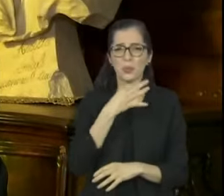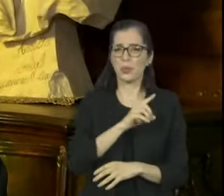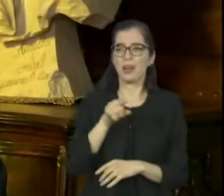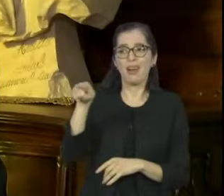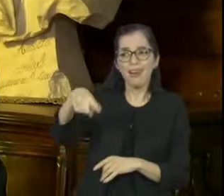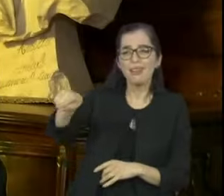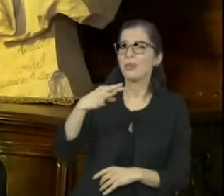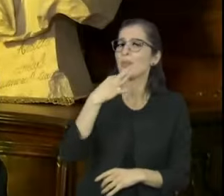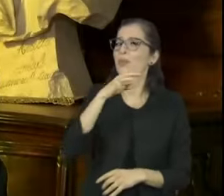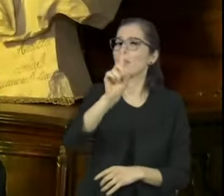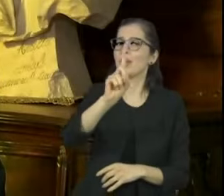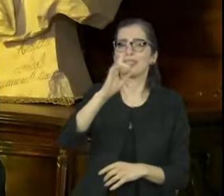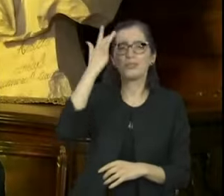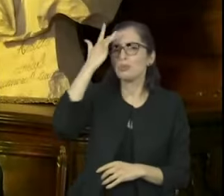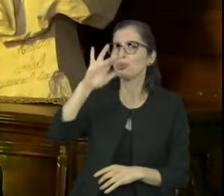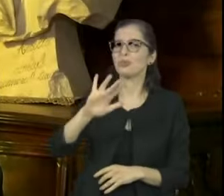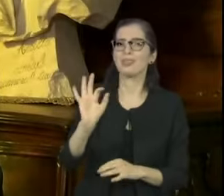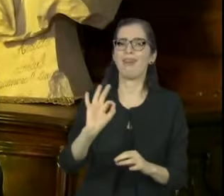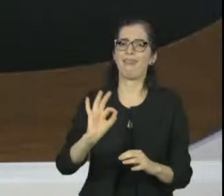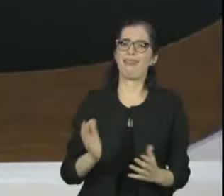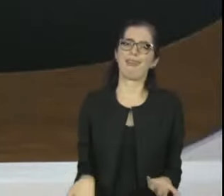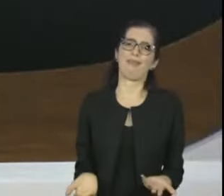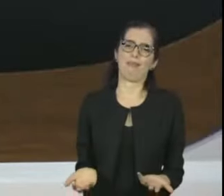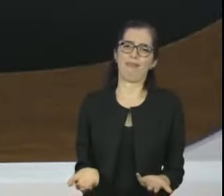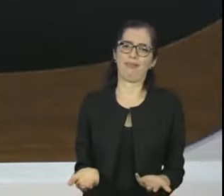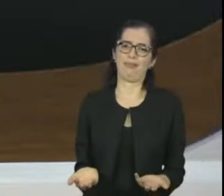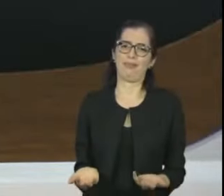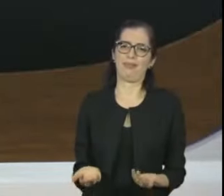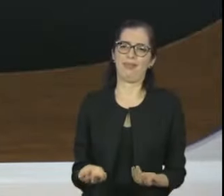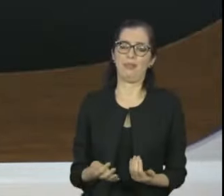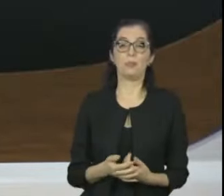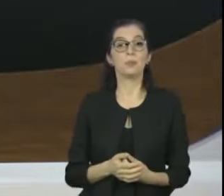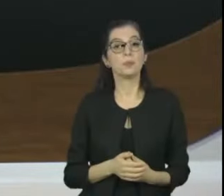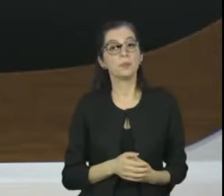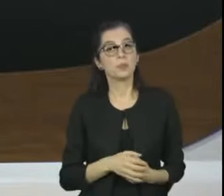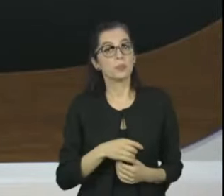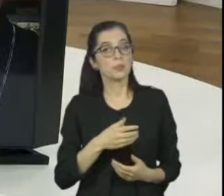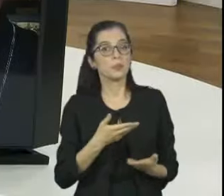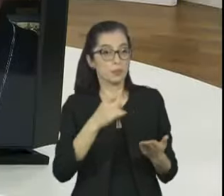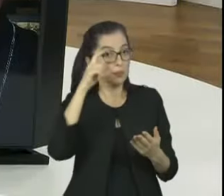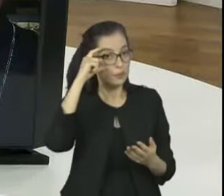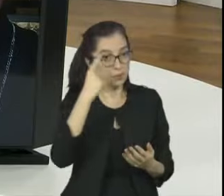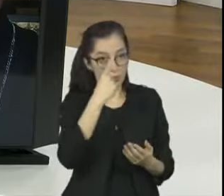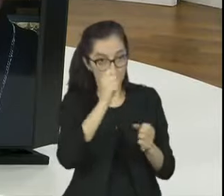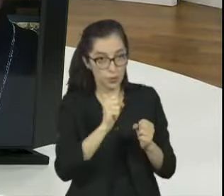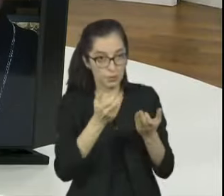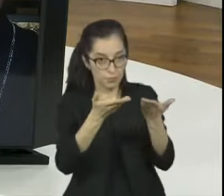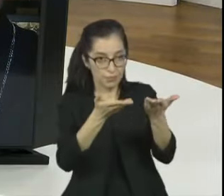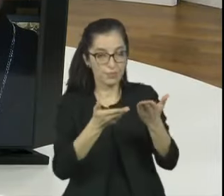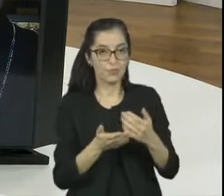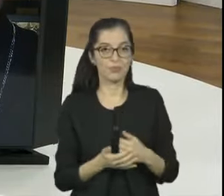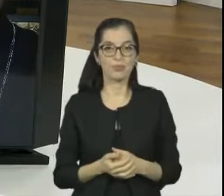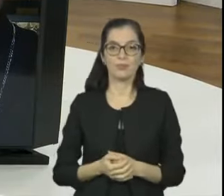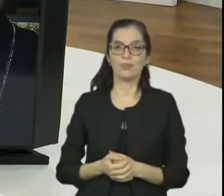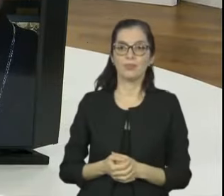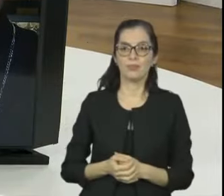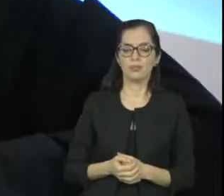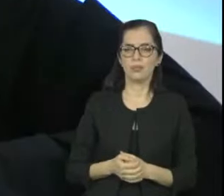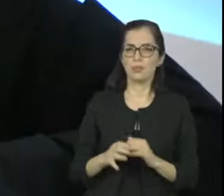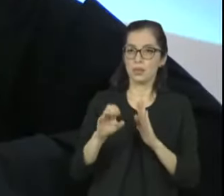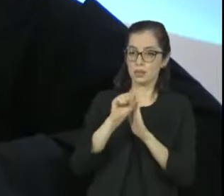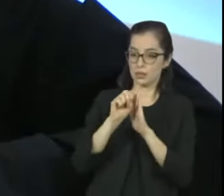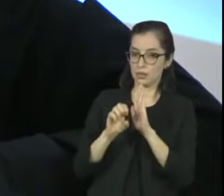que é o Bispo não sabe mesmo é perfeito Pondé no final do século 20